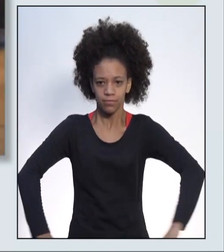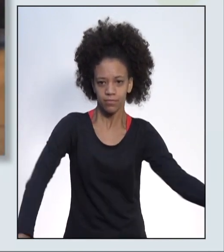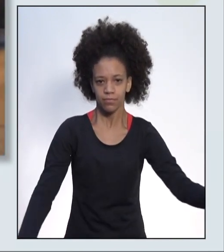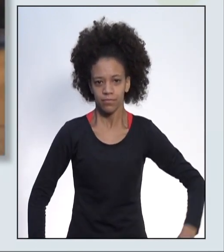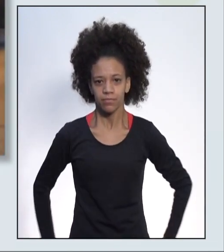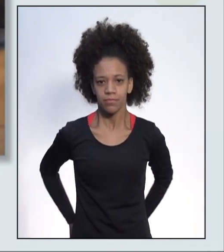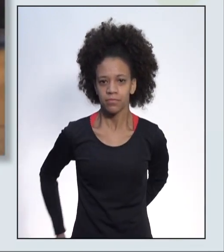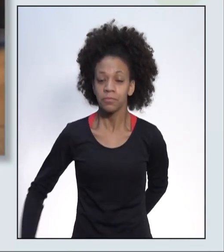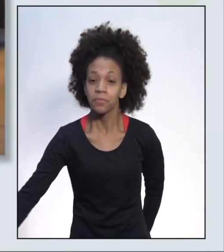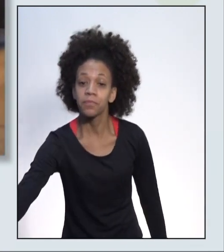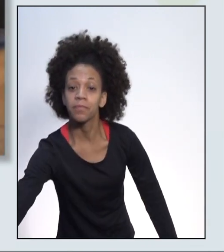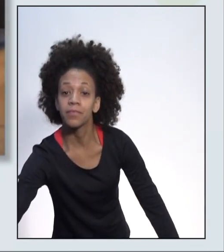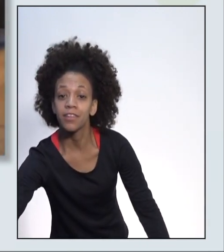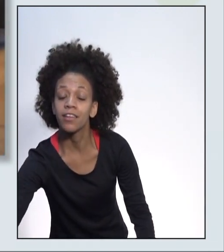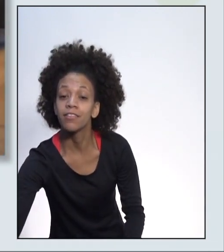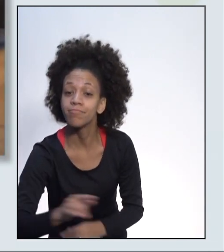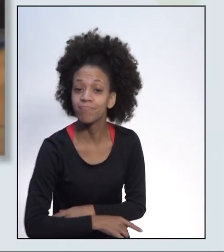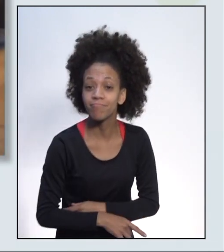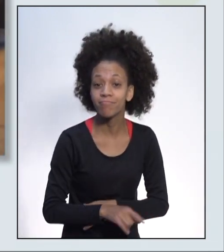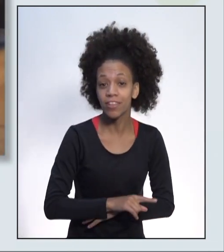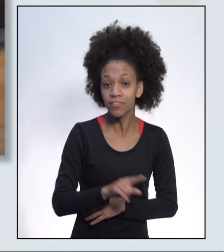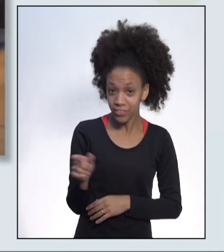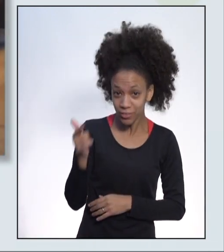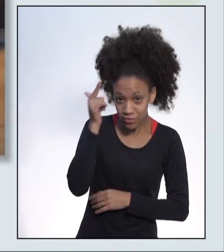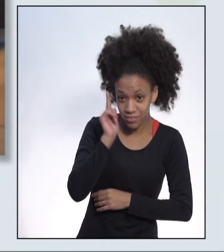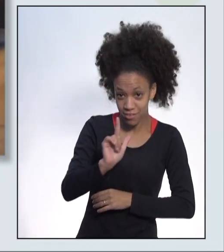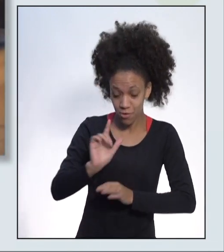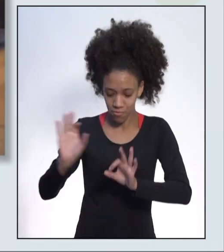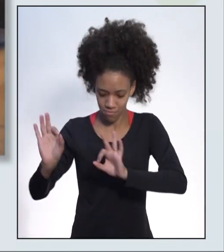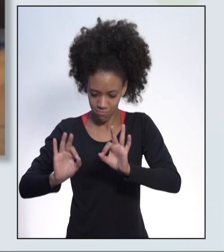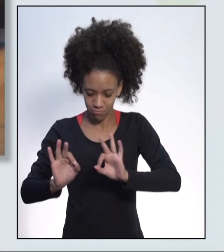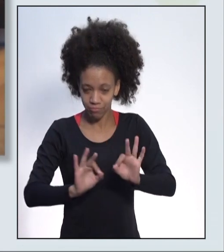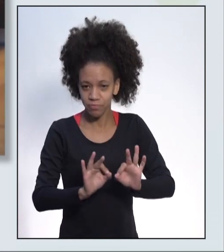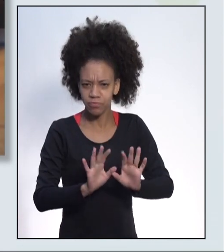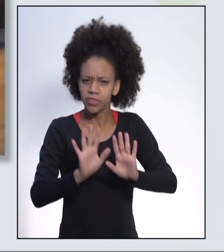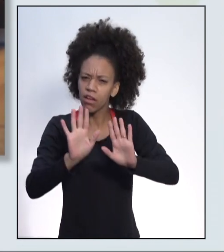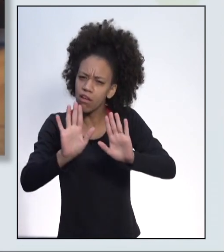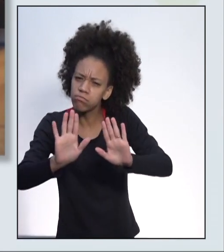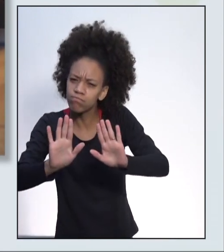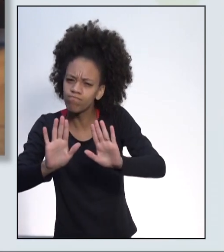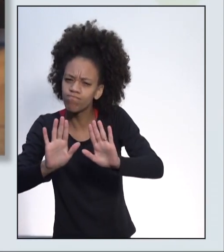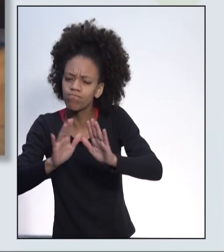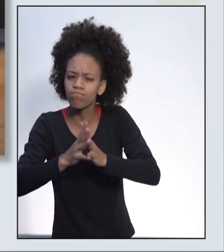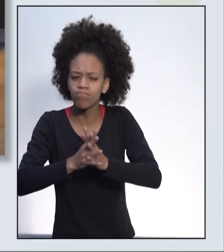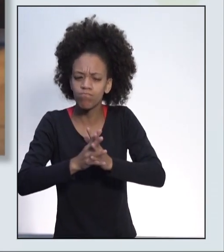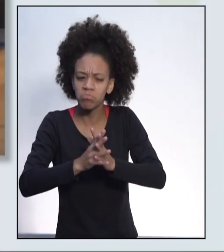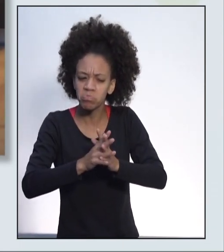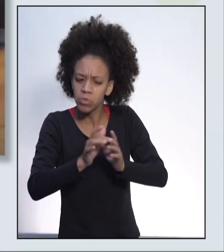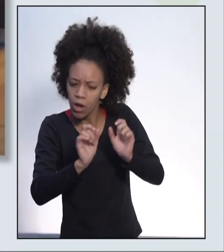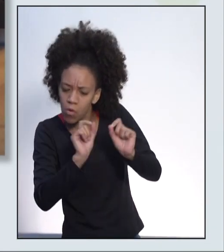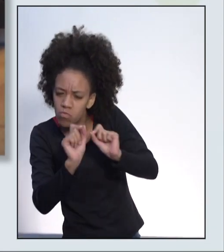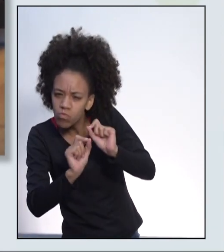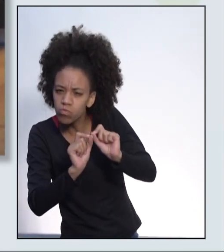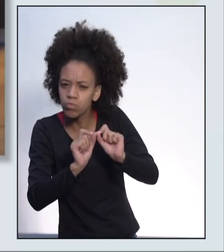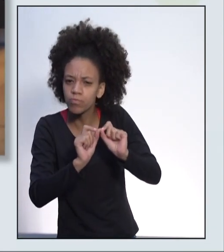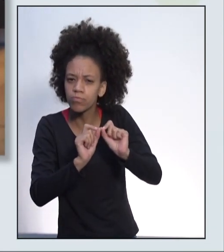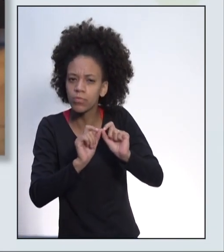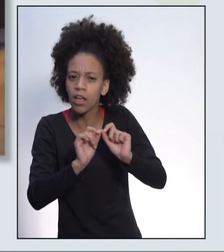E aí, conseguiu juntar alguns materiais? Eu peguei alguns aqui. Eu peguei